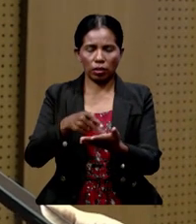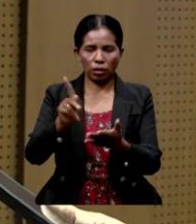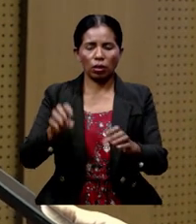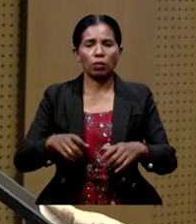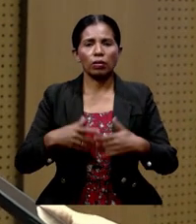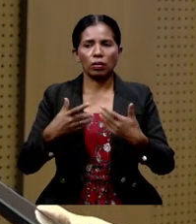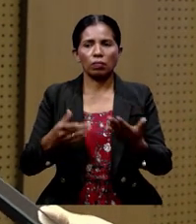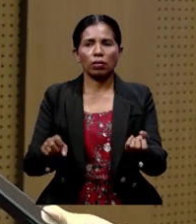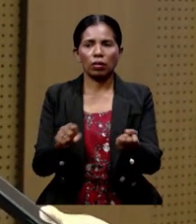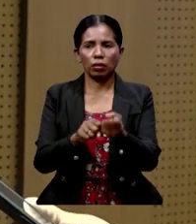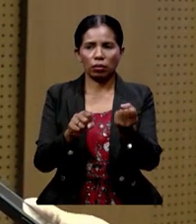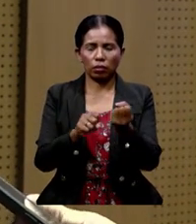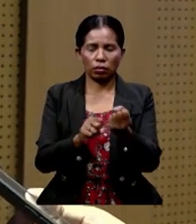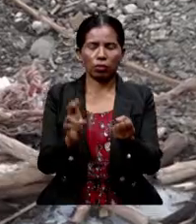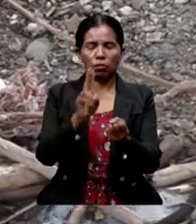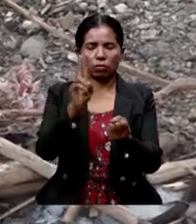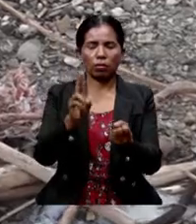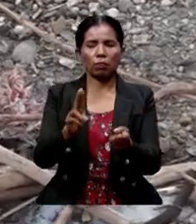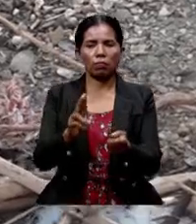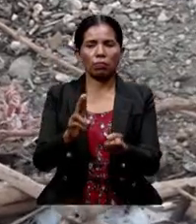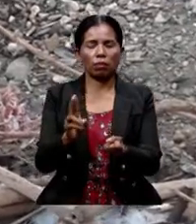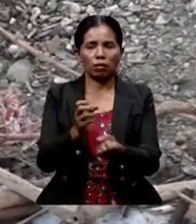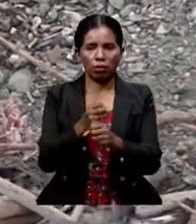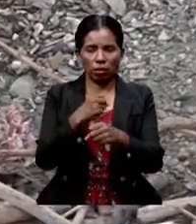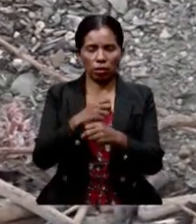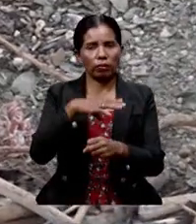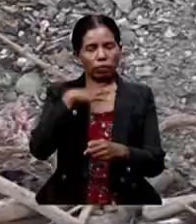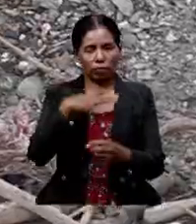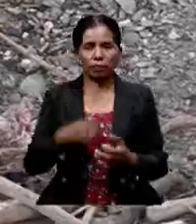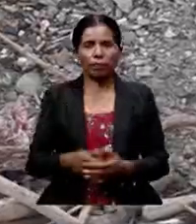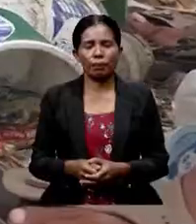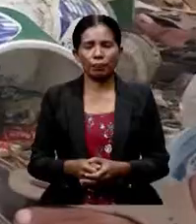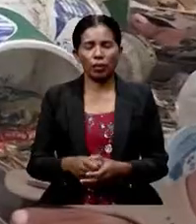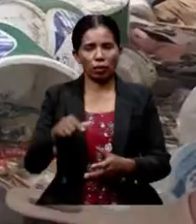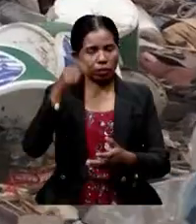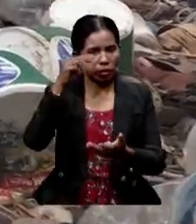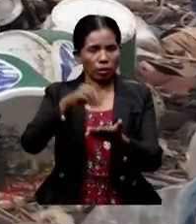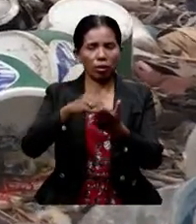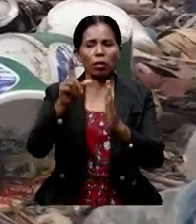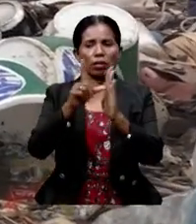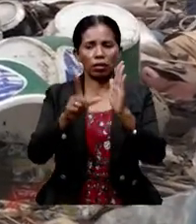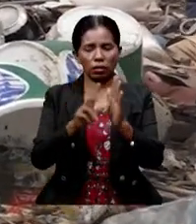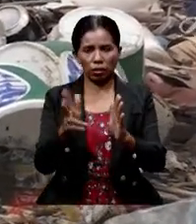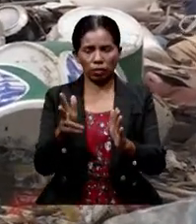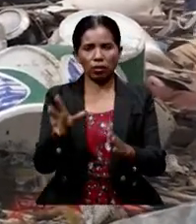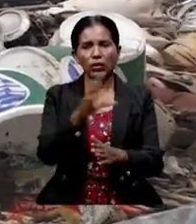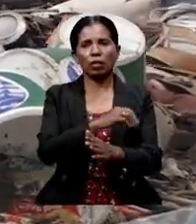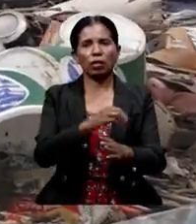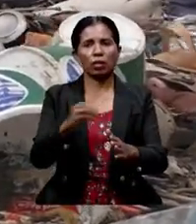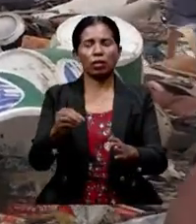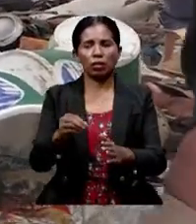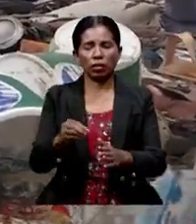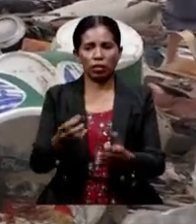ba contribui ba ia gestão lisonerasa. Governo estabelece decreto-lei do Lula Singhito para regular o nulo conaba